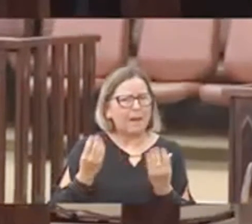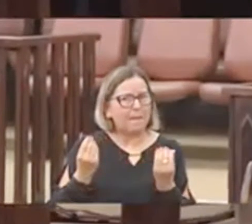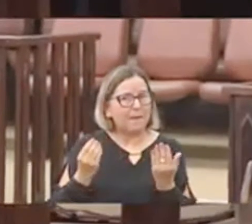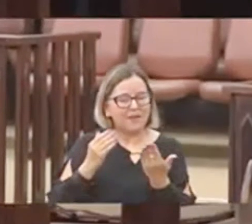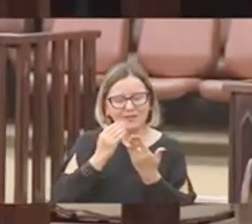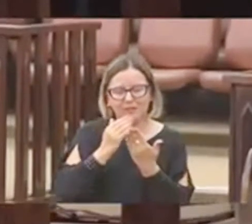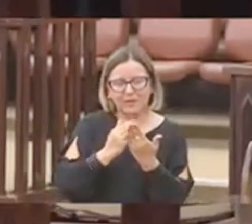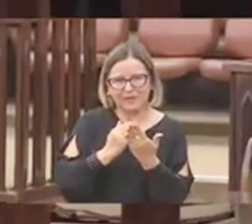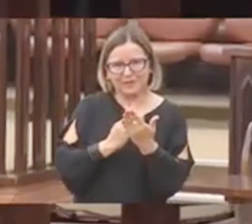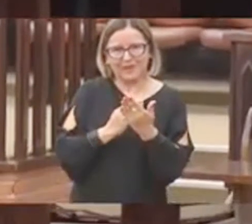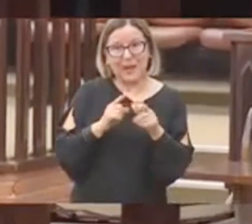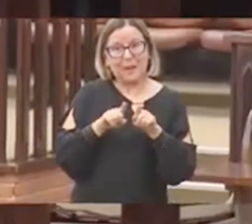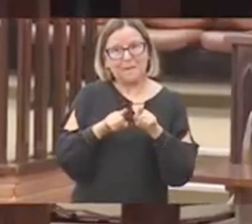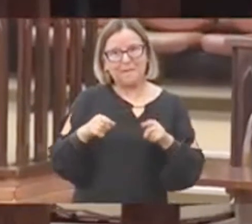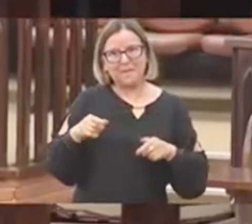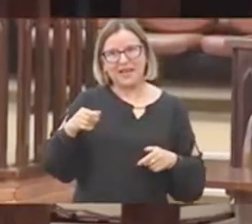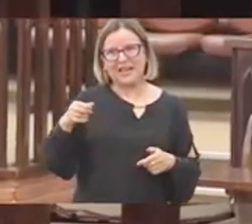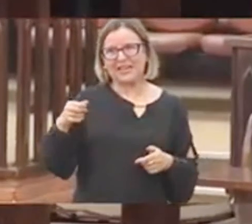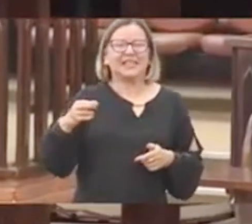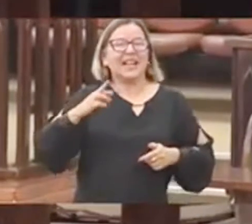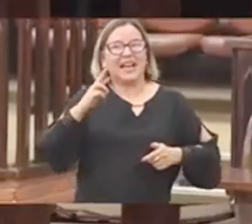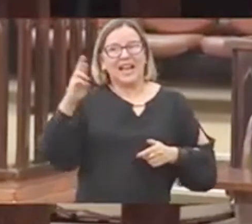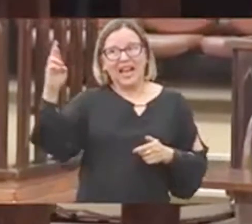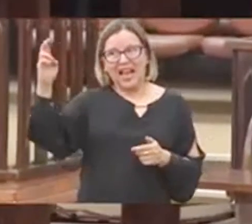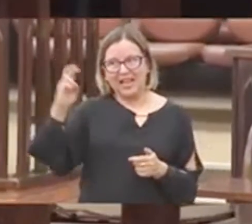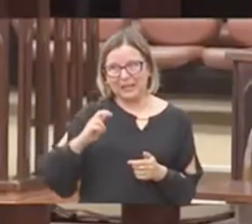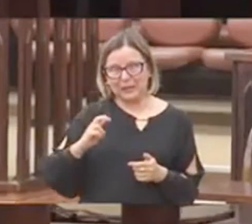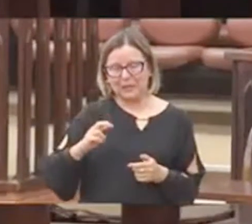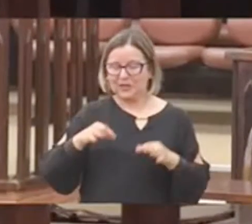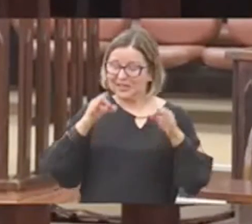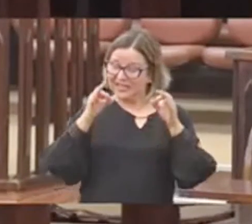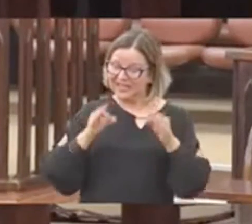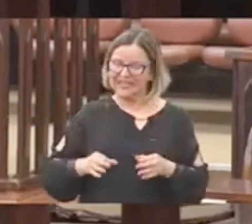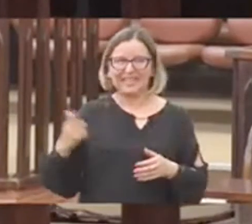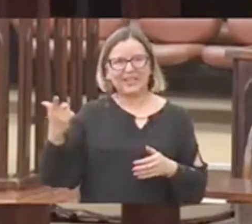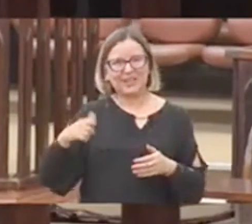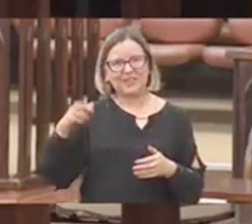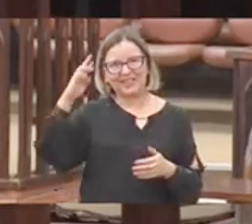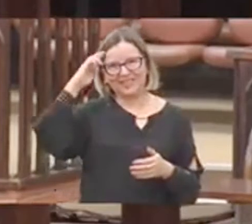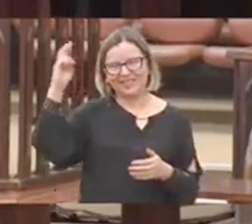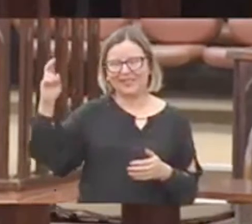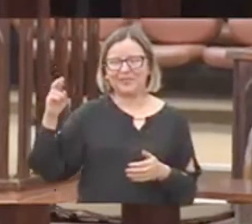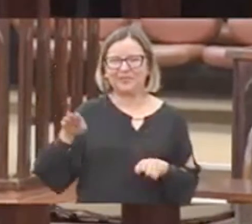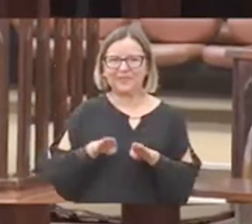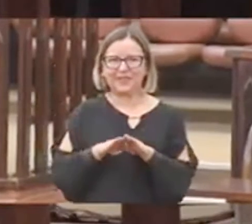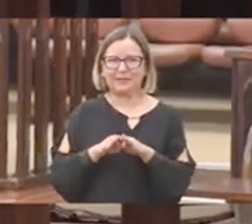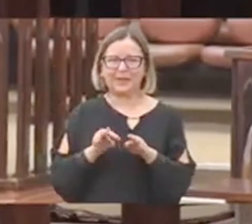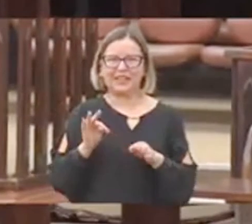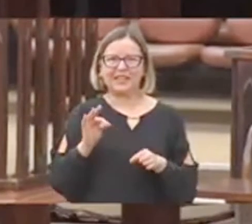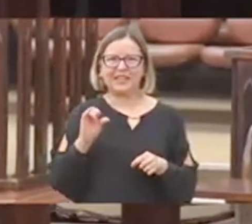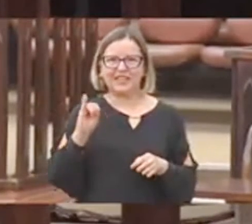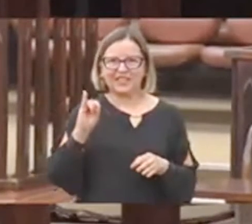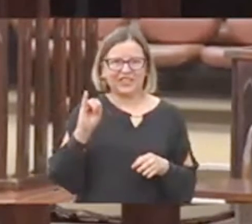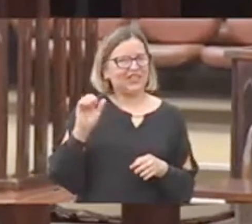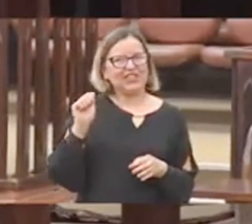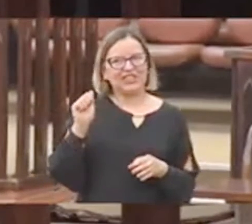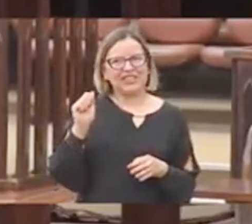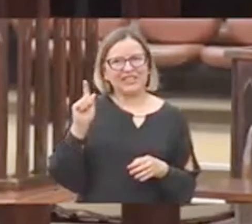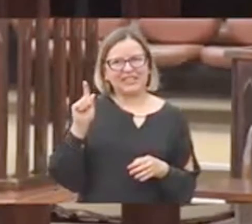vem sempre do Senhor. E também em Tiago, capítulo 4, versículos 13 e